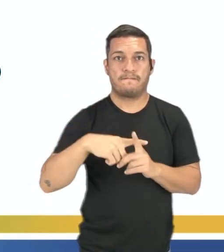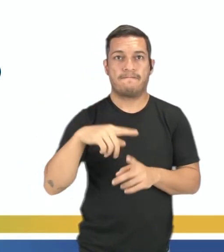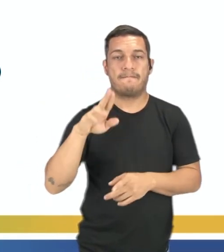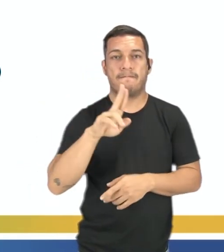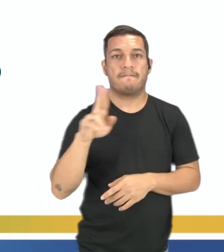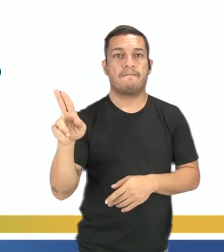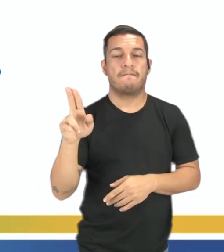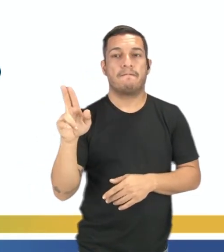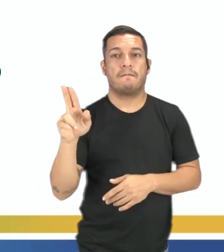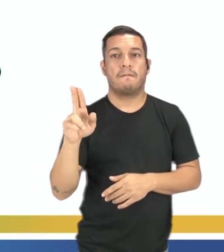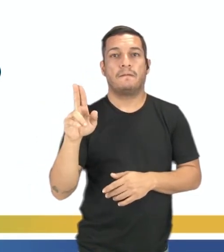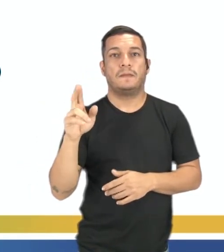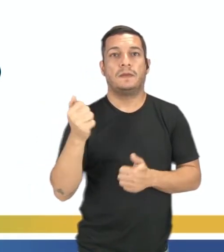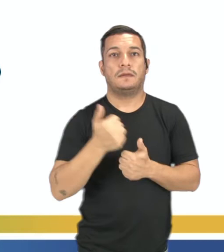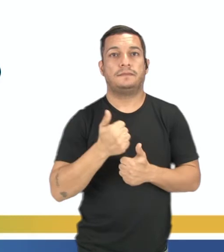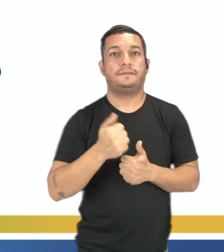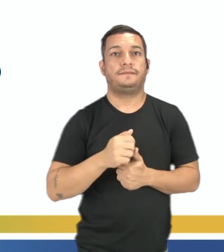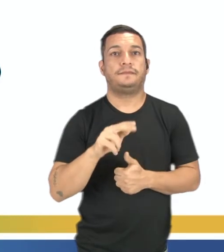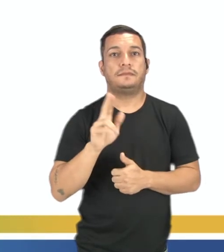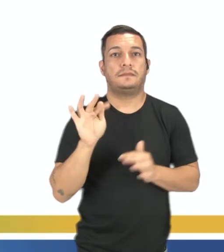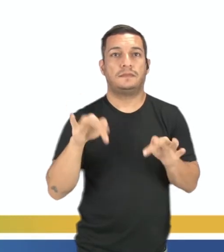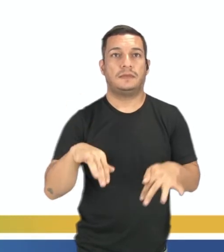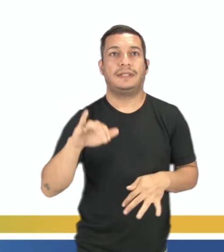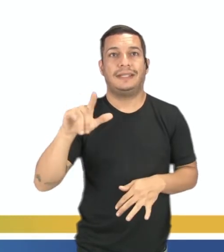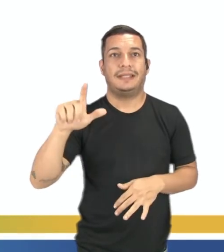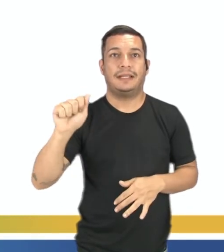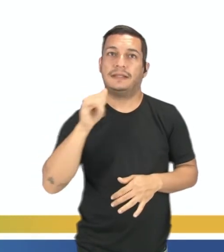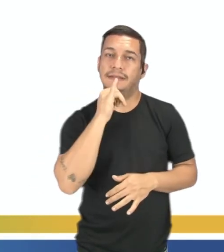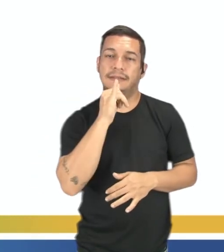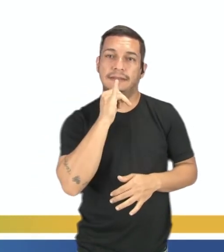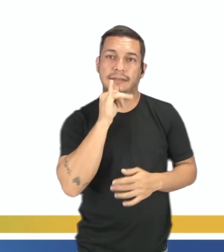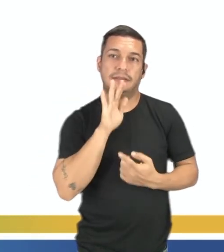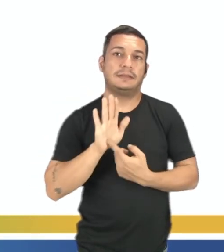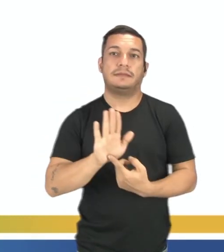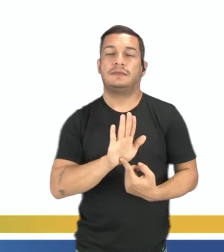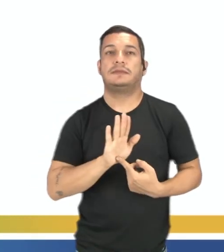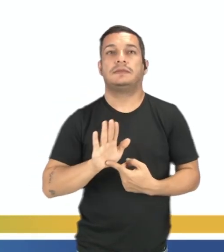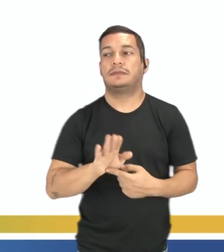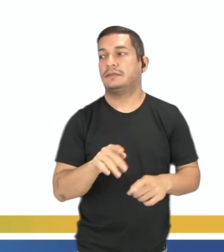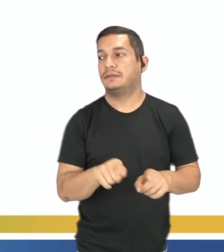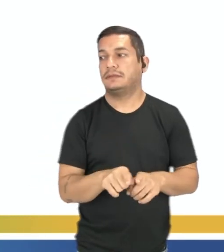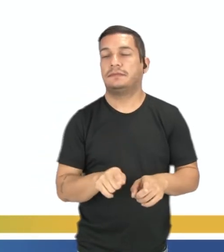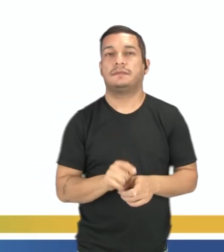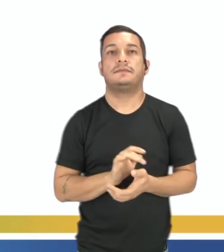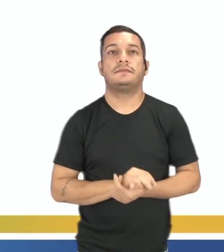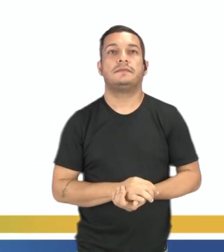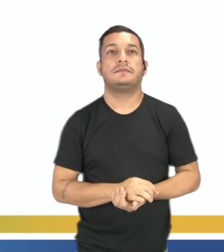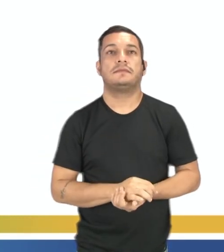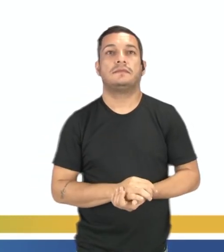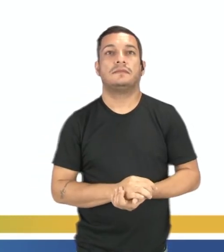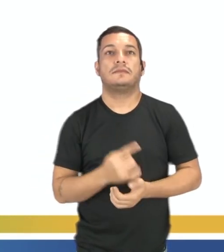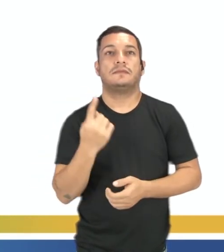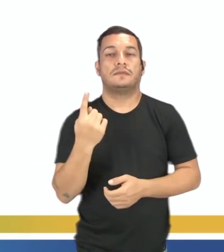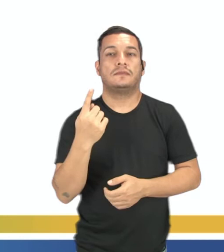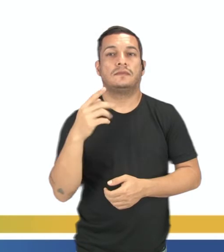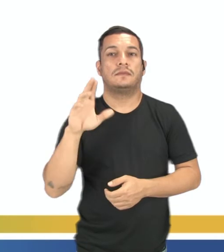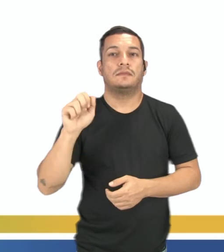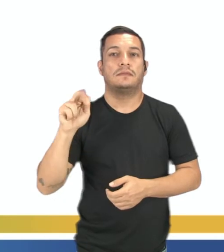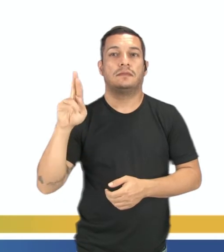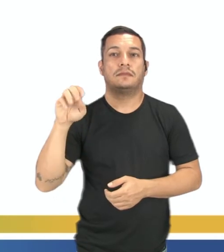mais o nome do substituinte com a terminação fila vejamos alguns exemplos aqui ó um